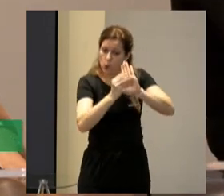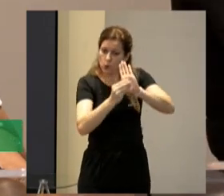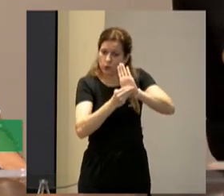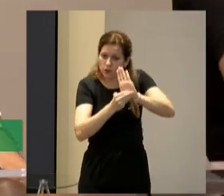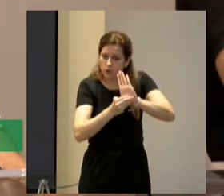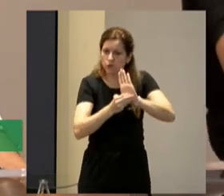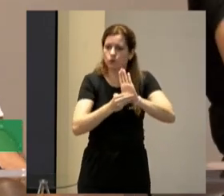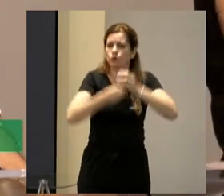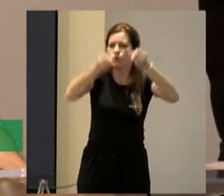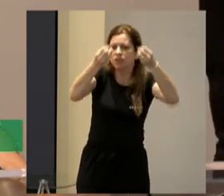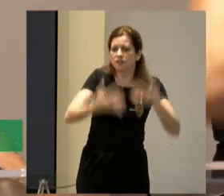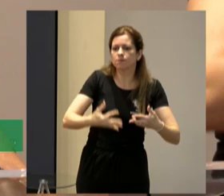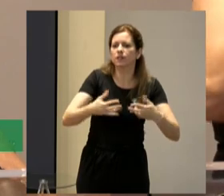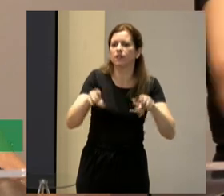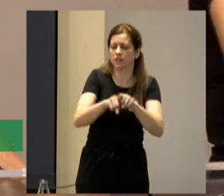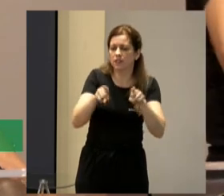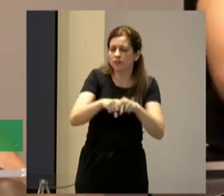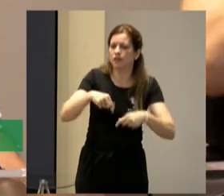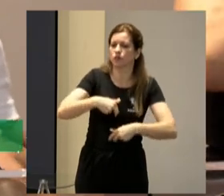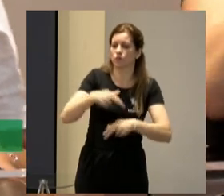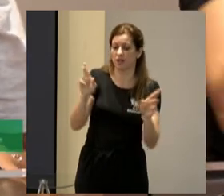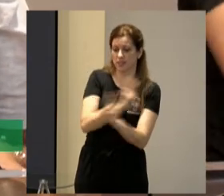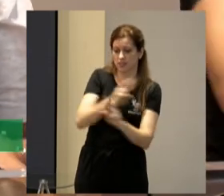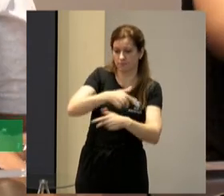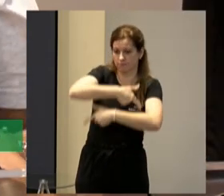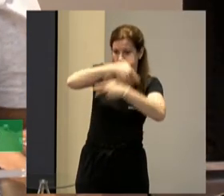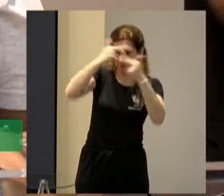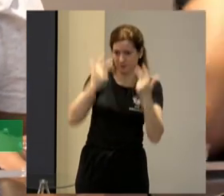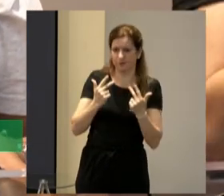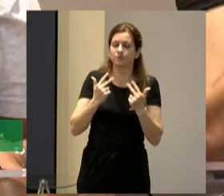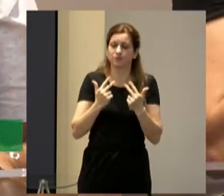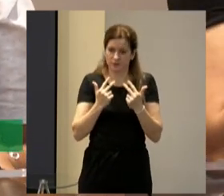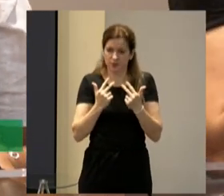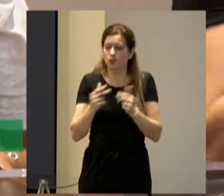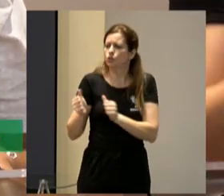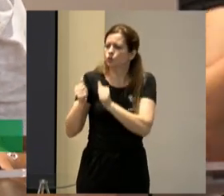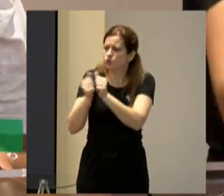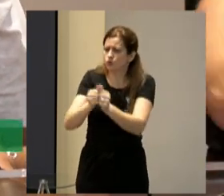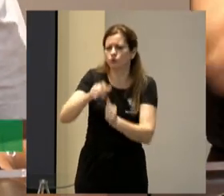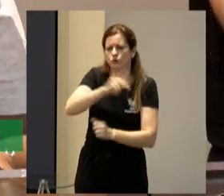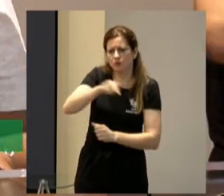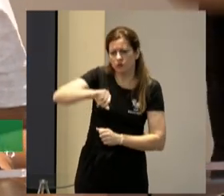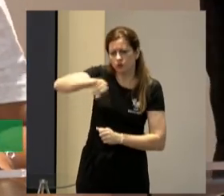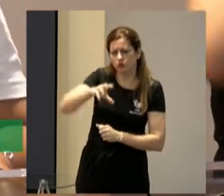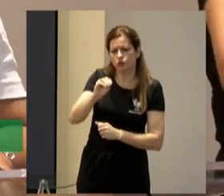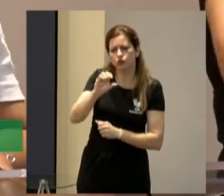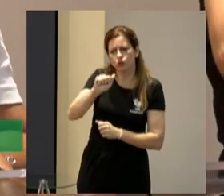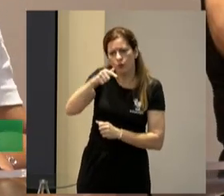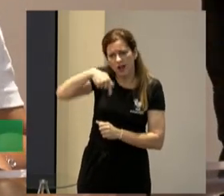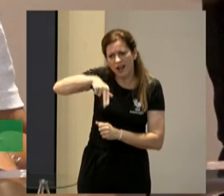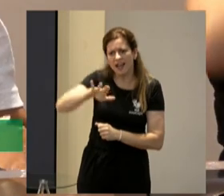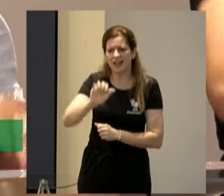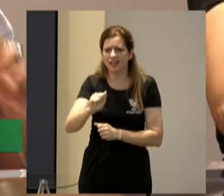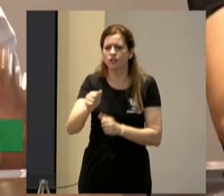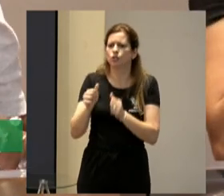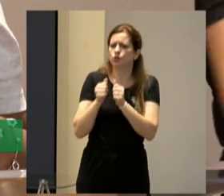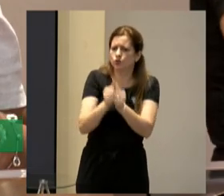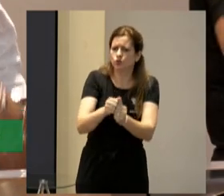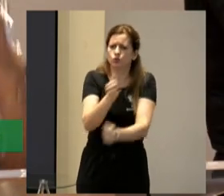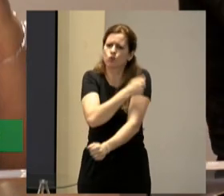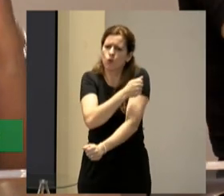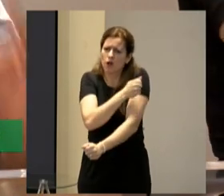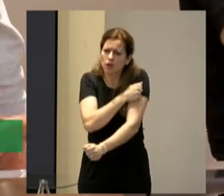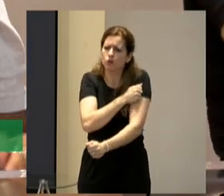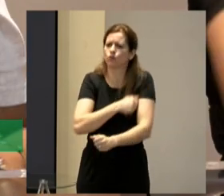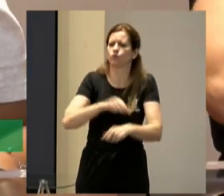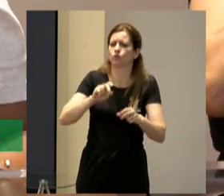graduação. Então, eu também tenho flexionado, junto com a professora Joana, junto com os estudantes da UFSC e da UDESC, flexionado